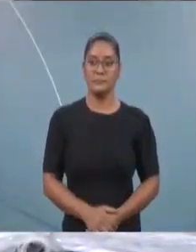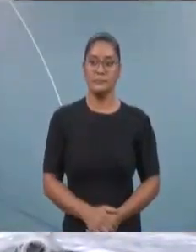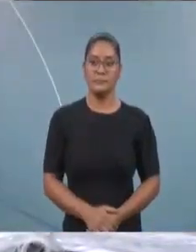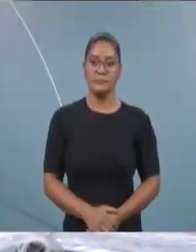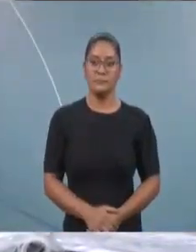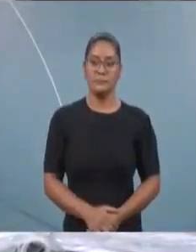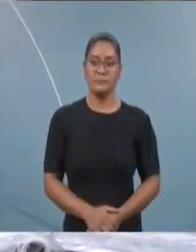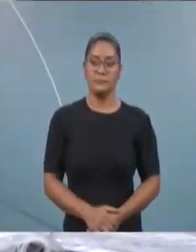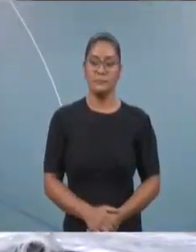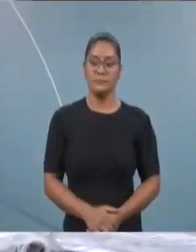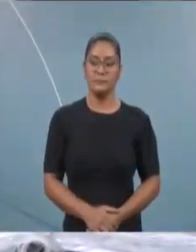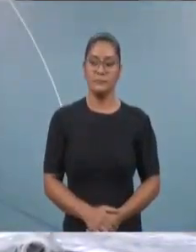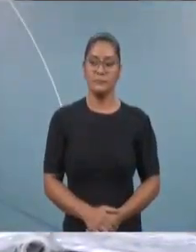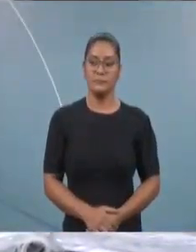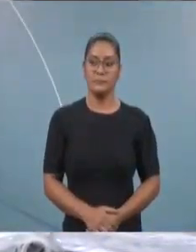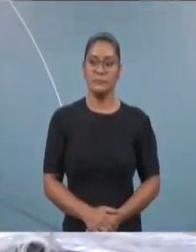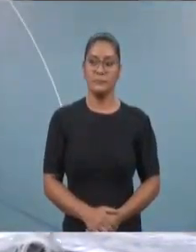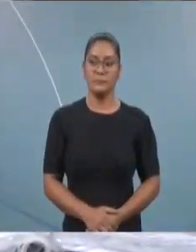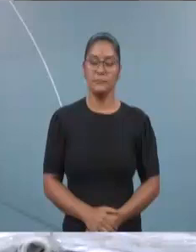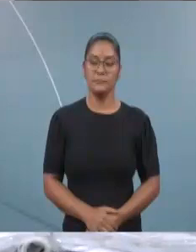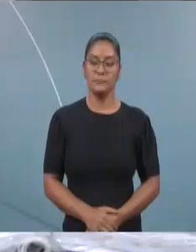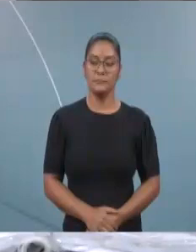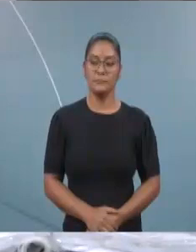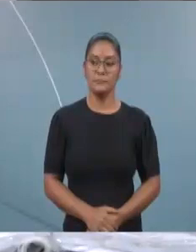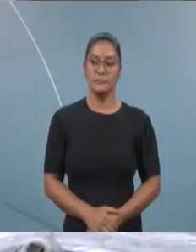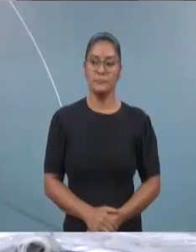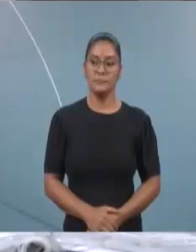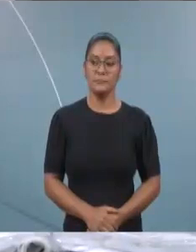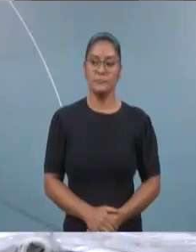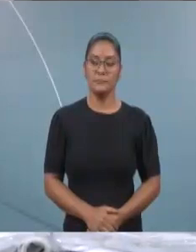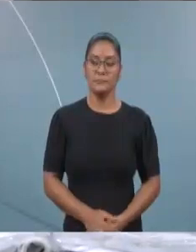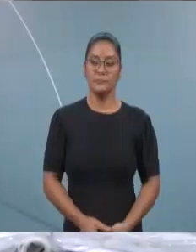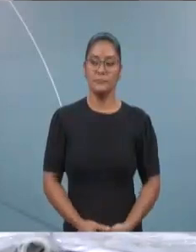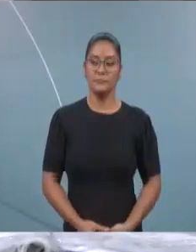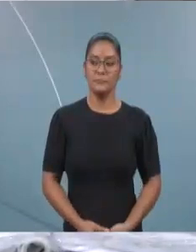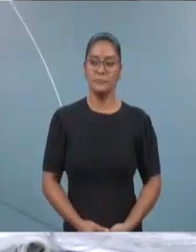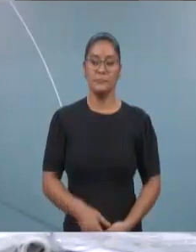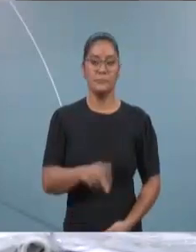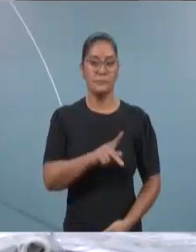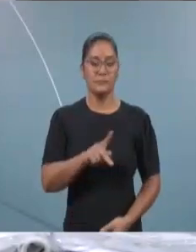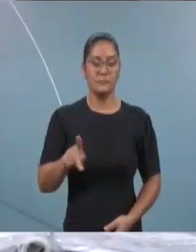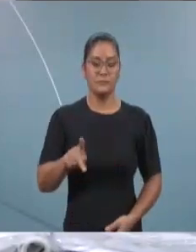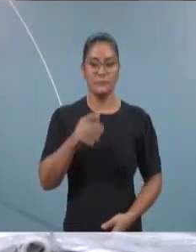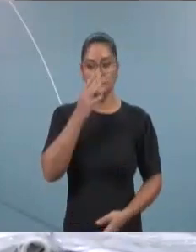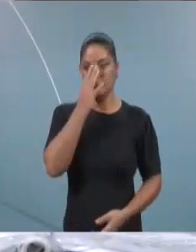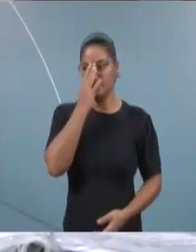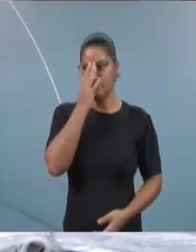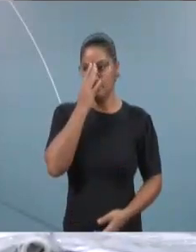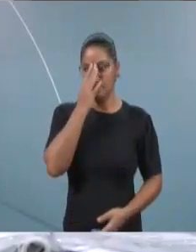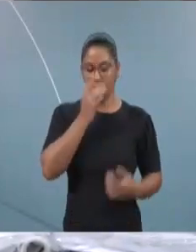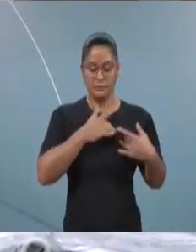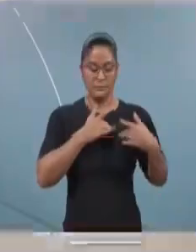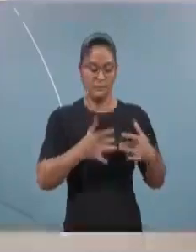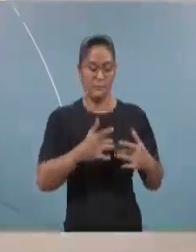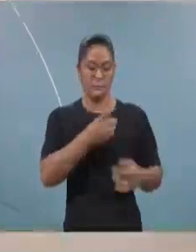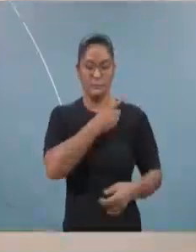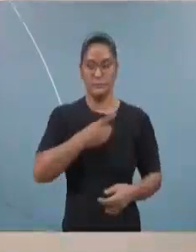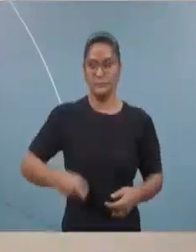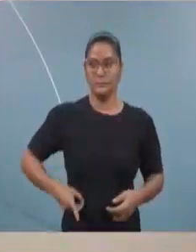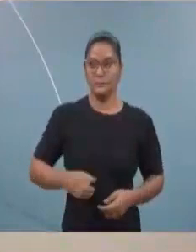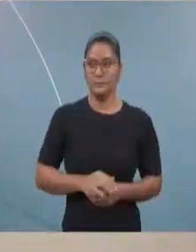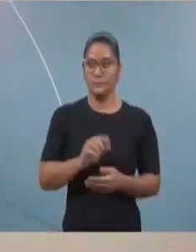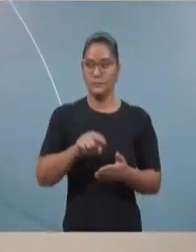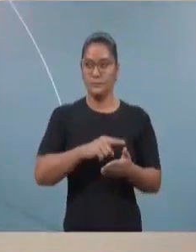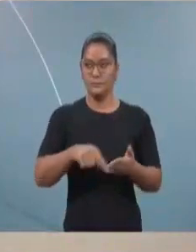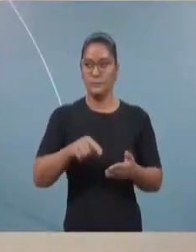deputada você OB Presidente eu vou ficar a deputada zolda e entrar em